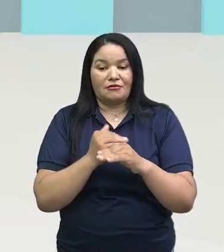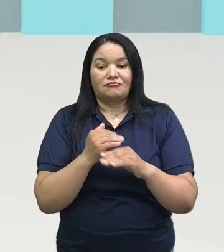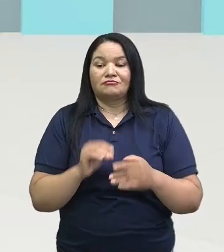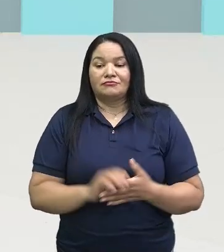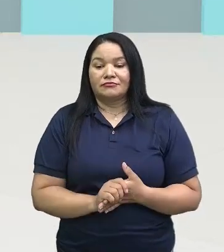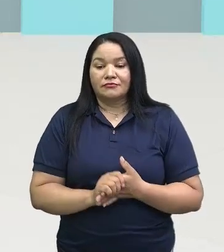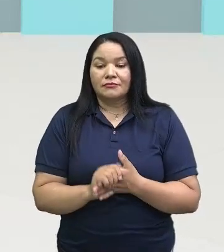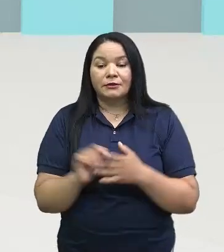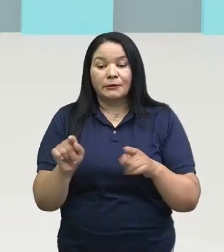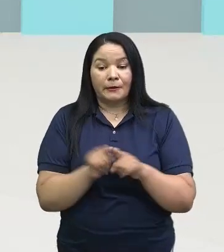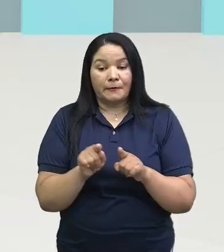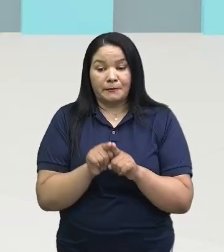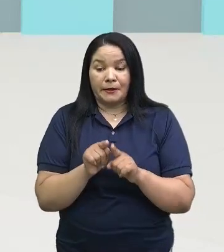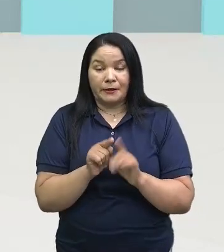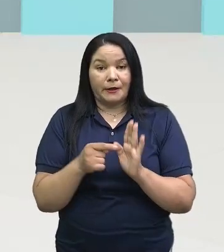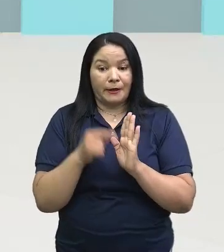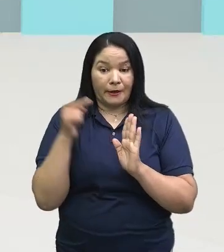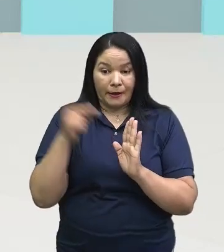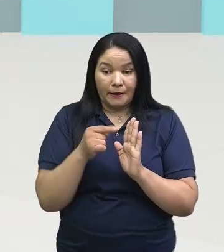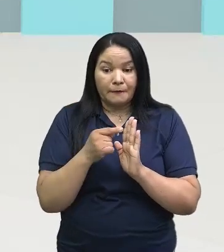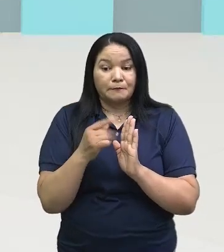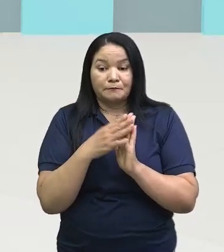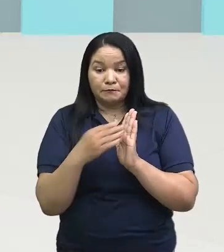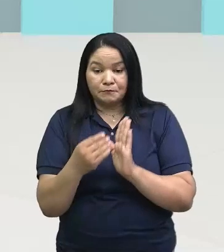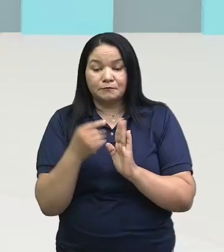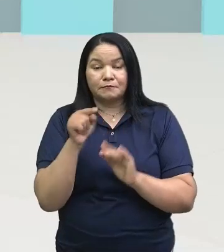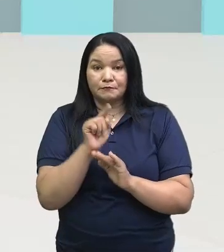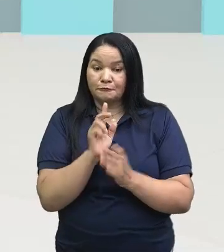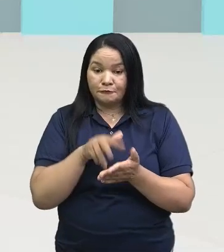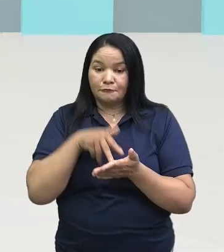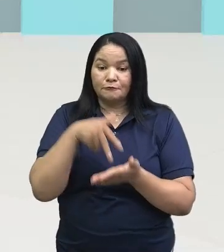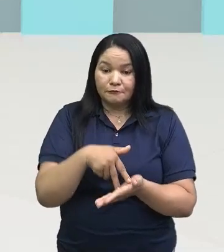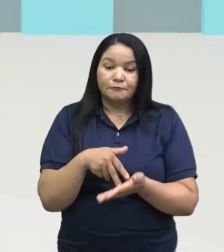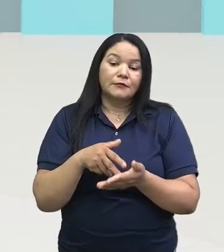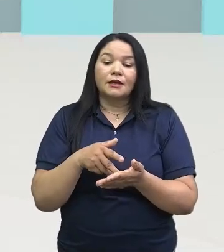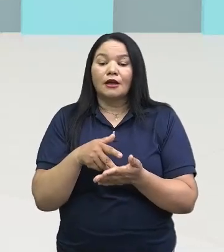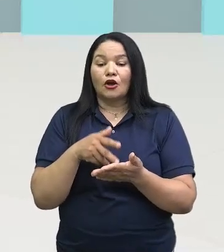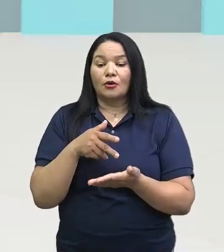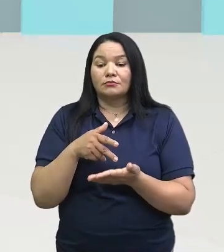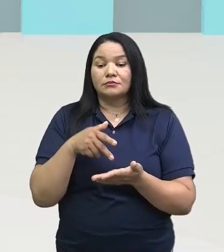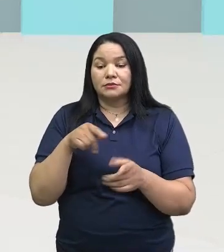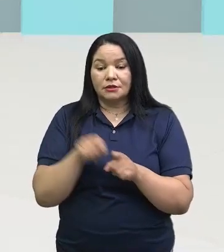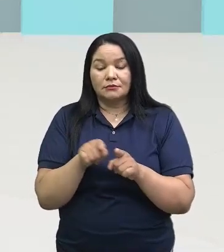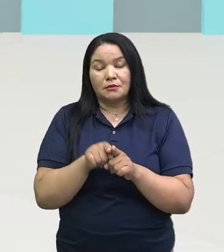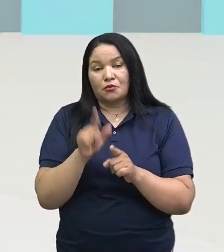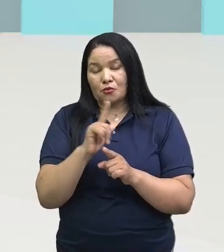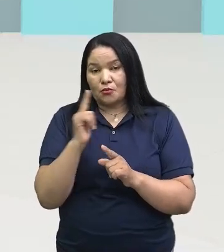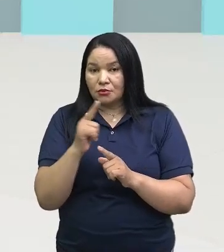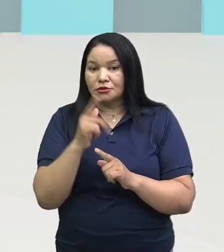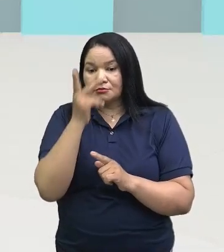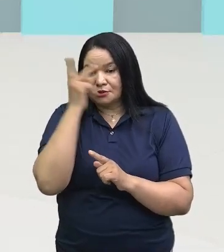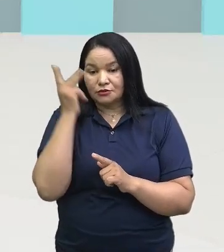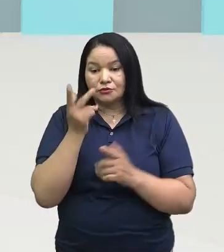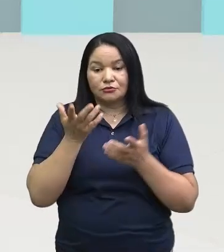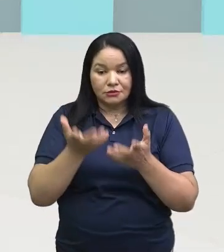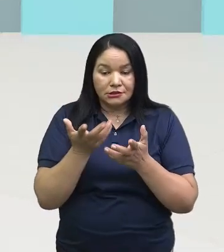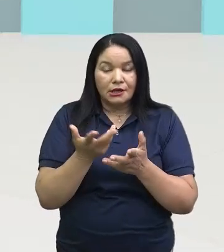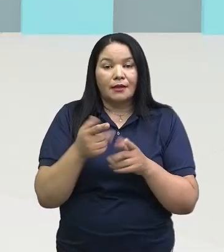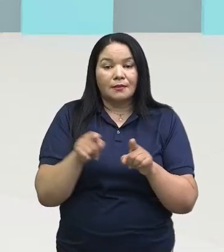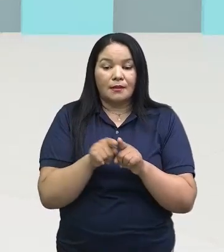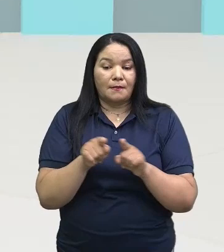passa. Tornou-se exemplo de determinação e perseverança para muitas outras aspirantes a bailarina.